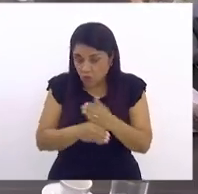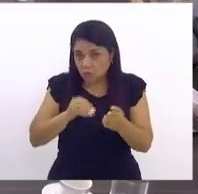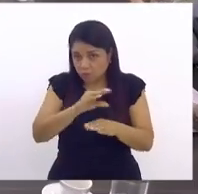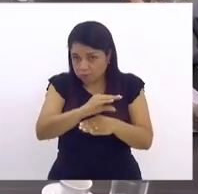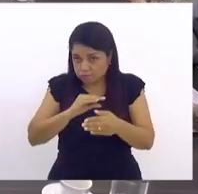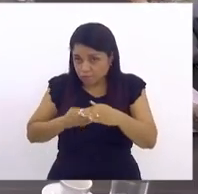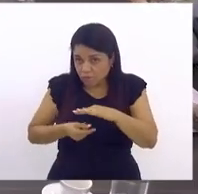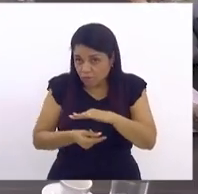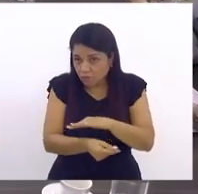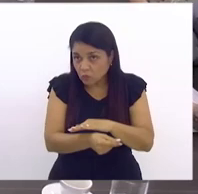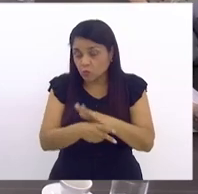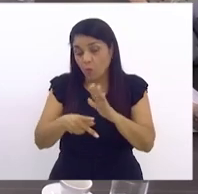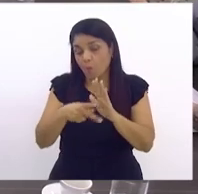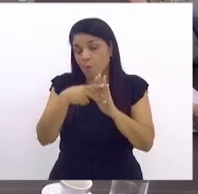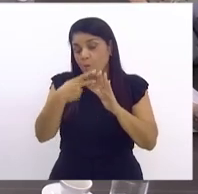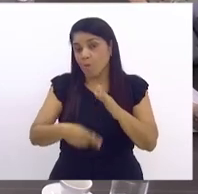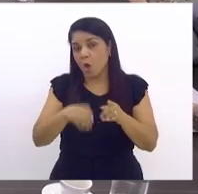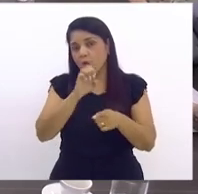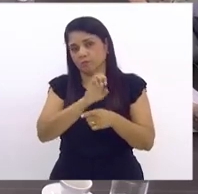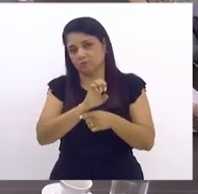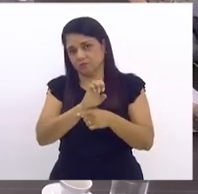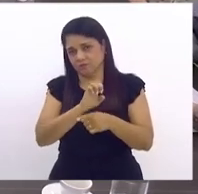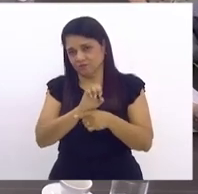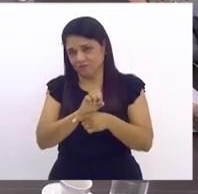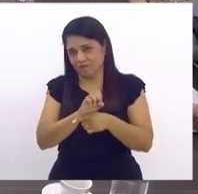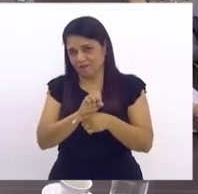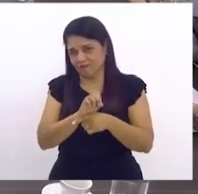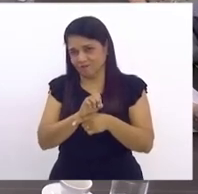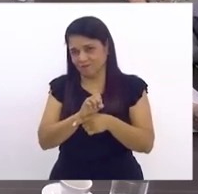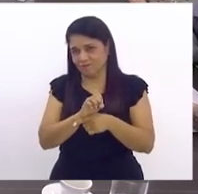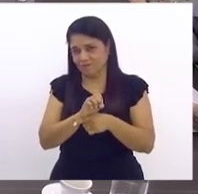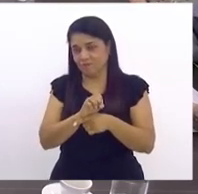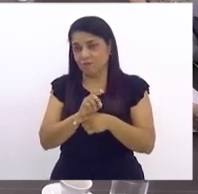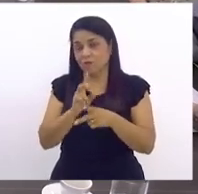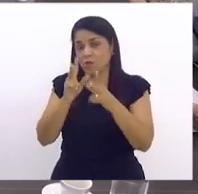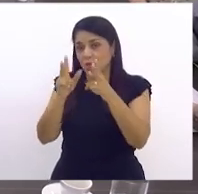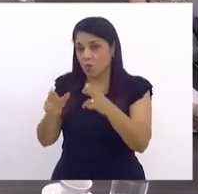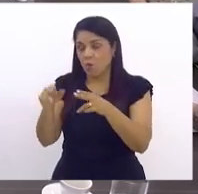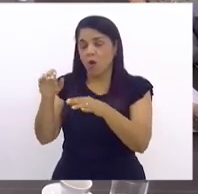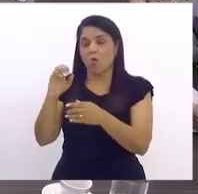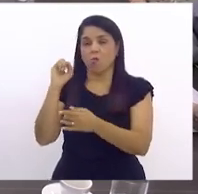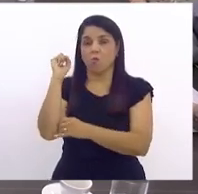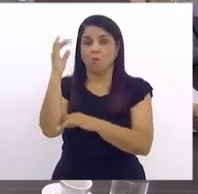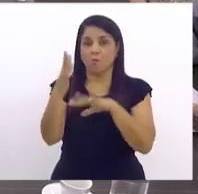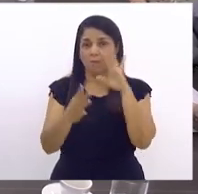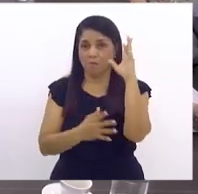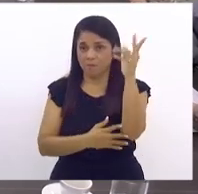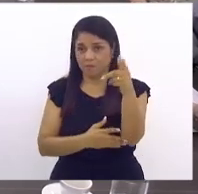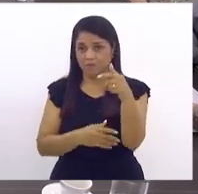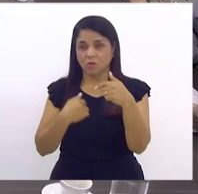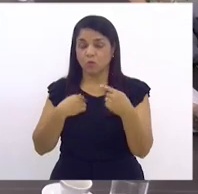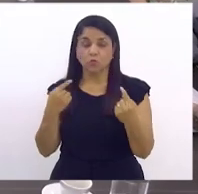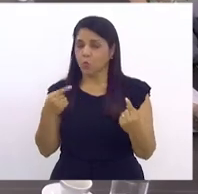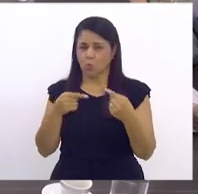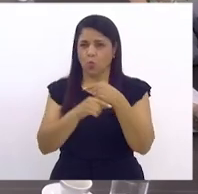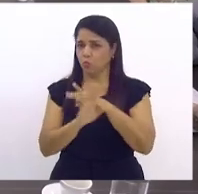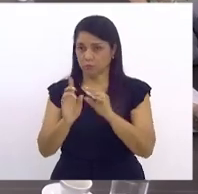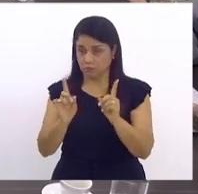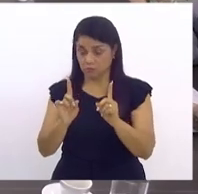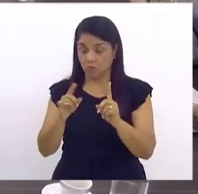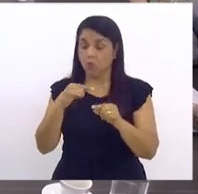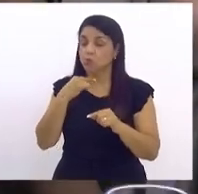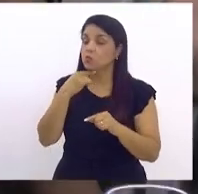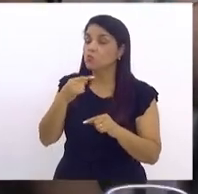com destinação específica, né? Assim como tem o fundo do meio ambiente. Eu não estou divergindo, eu só fiquei na dúvida. Como